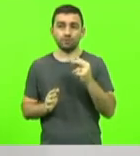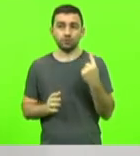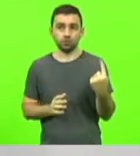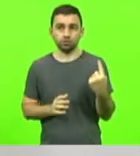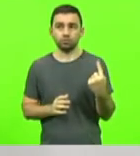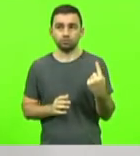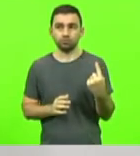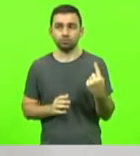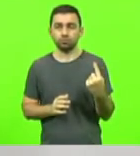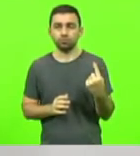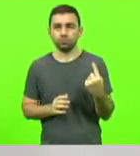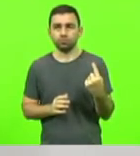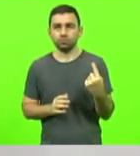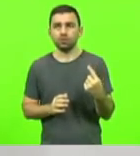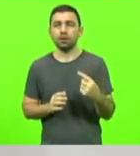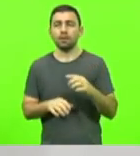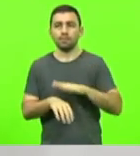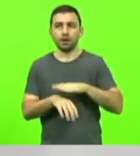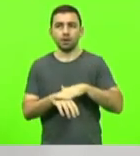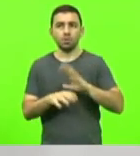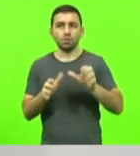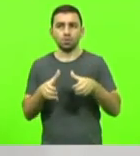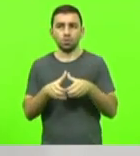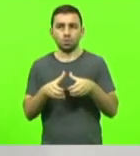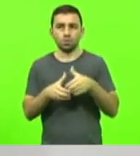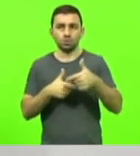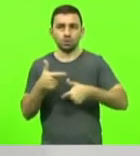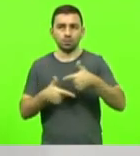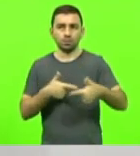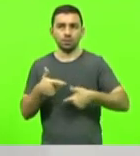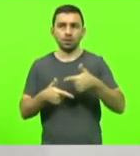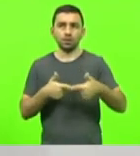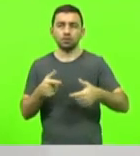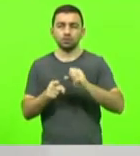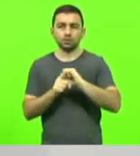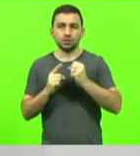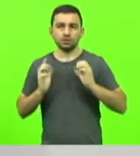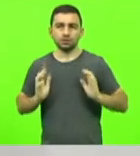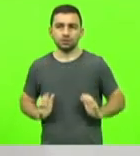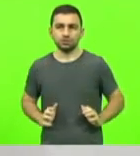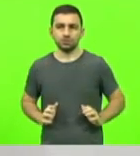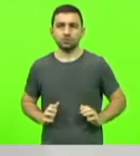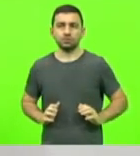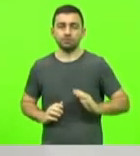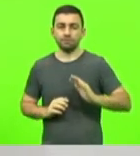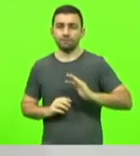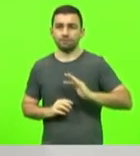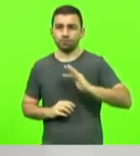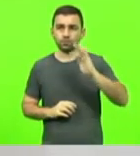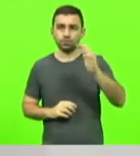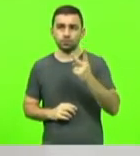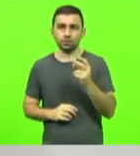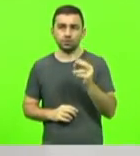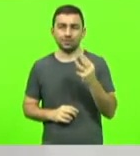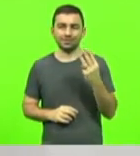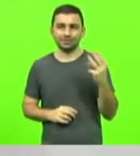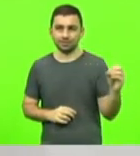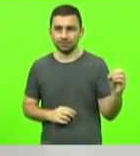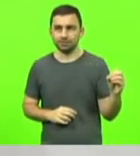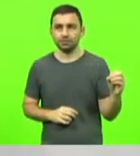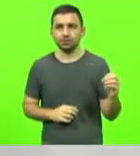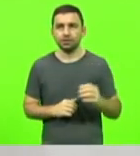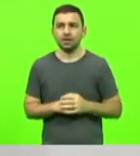que foi produzido pelo Grupo de Trabalho da Sociedade Civil para a Agenda 2030. Os